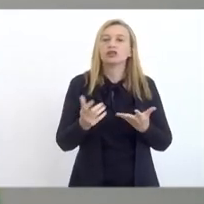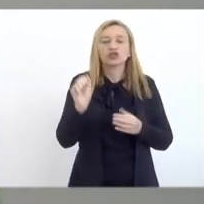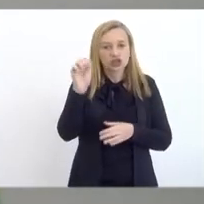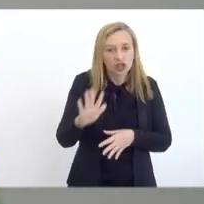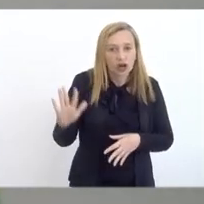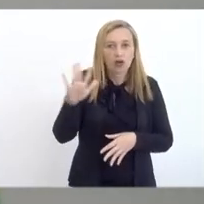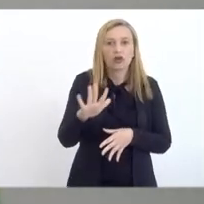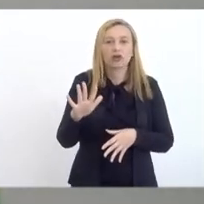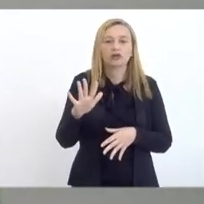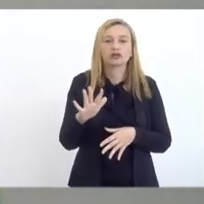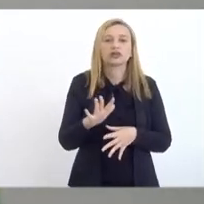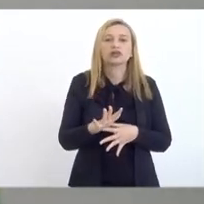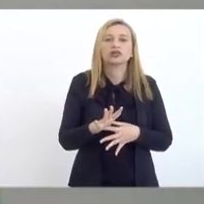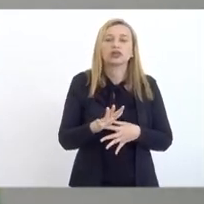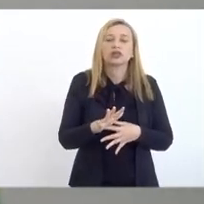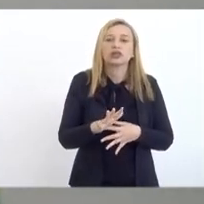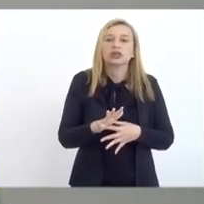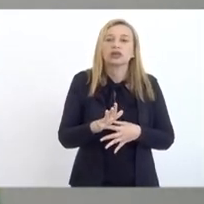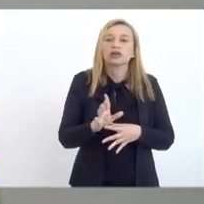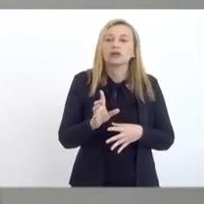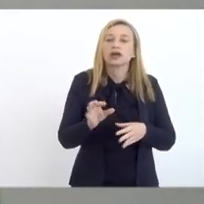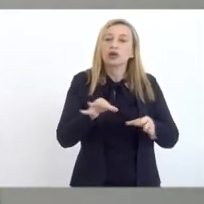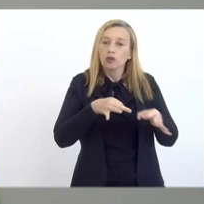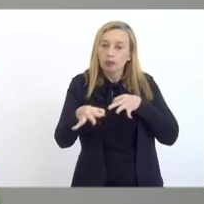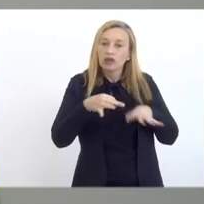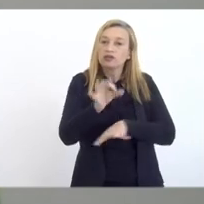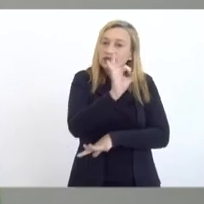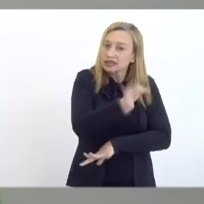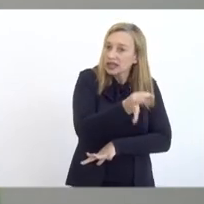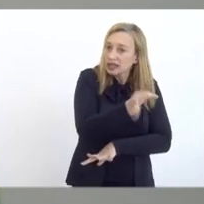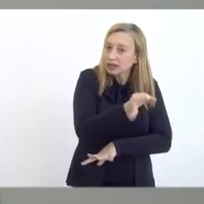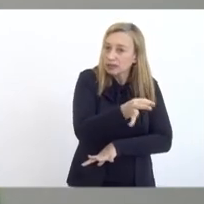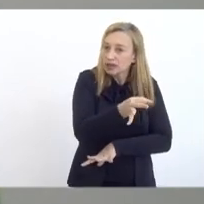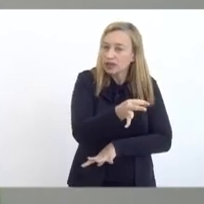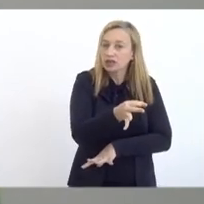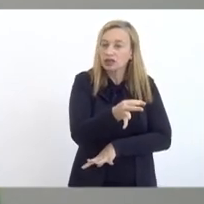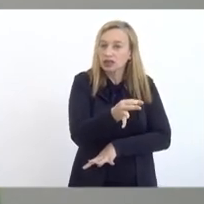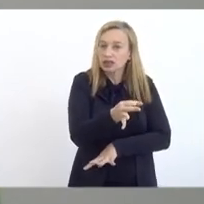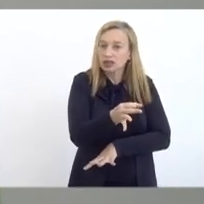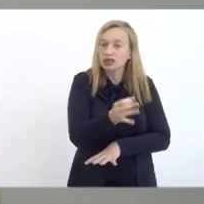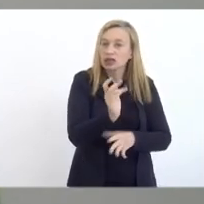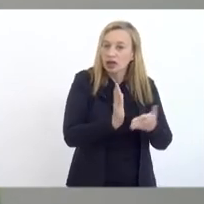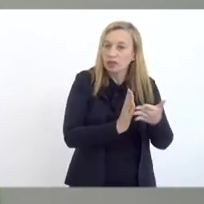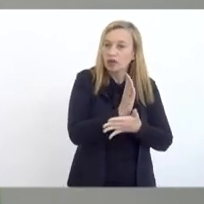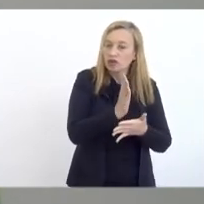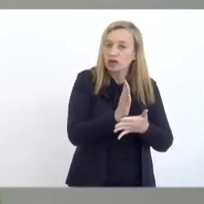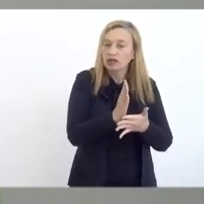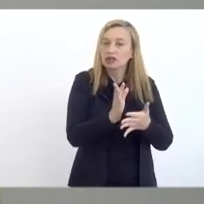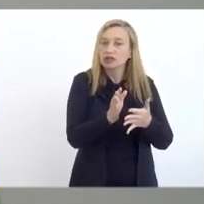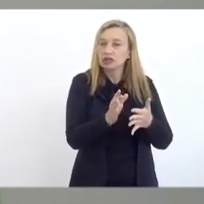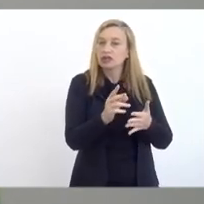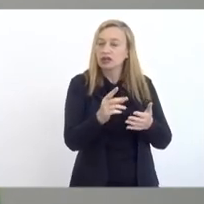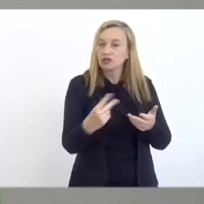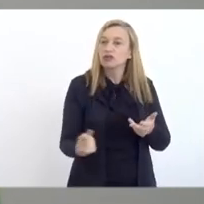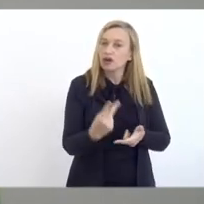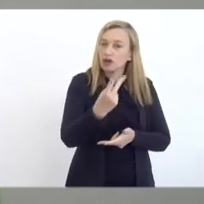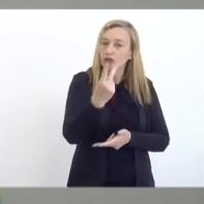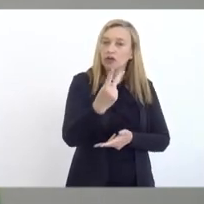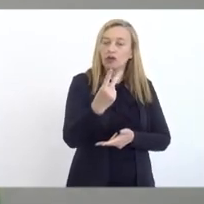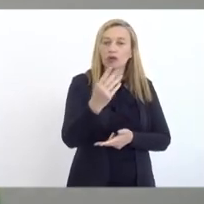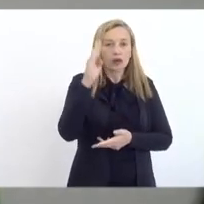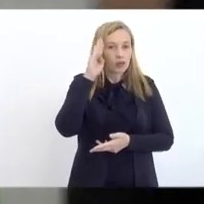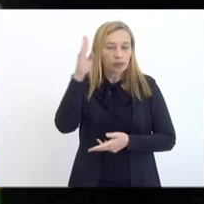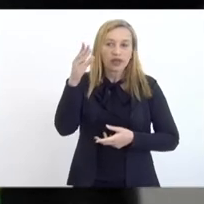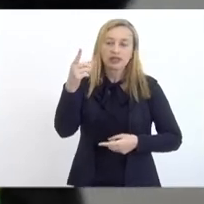geral, para que esse plano, de fato, seja homologado e tenha êxito e tenha uma variável política fundamental